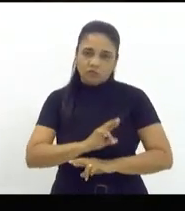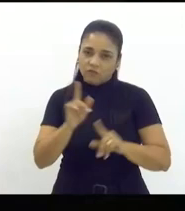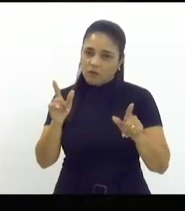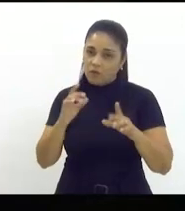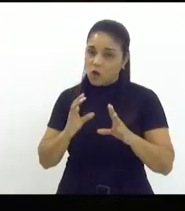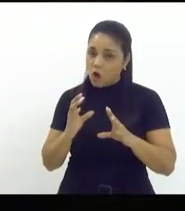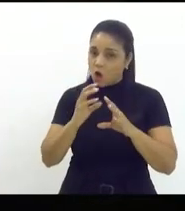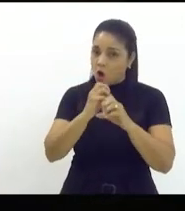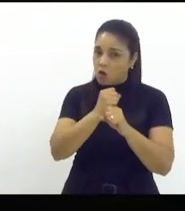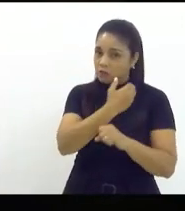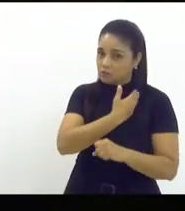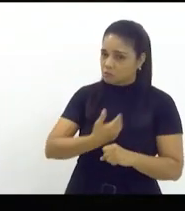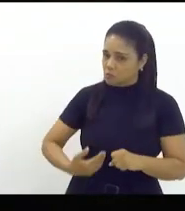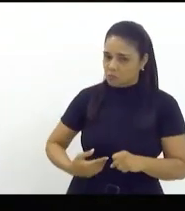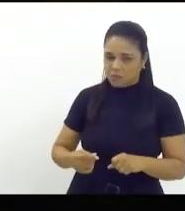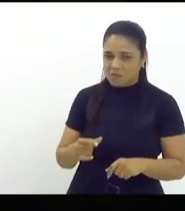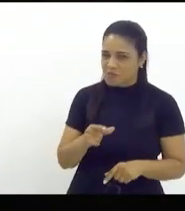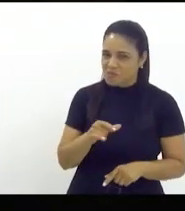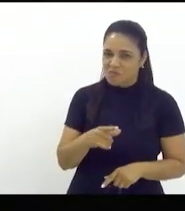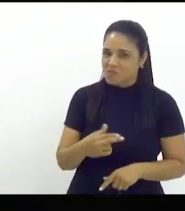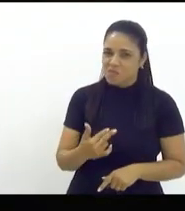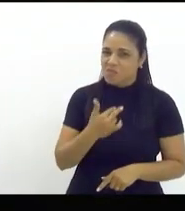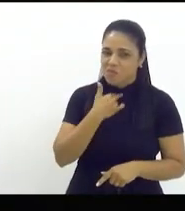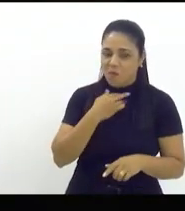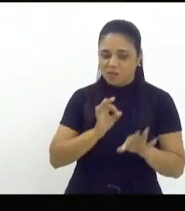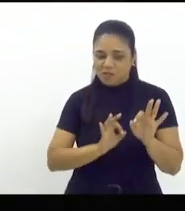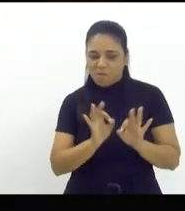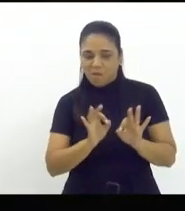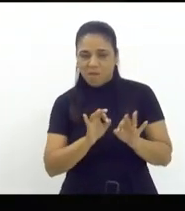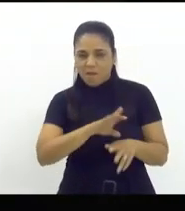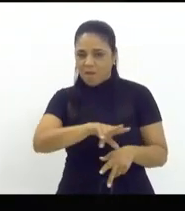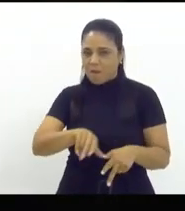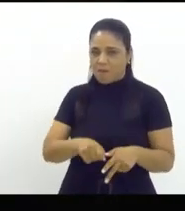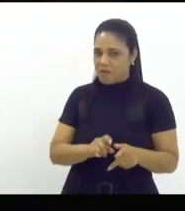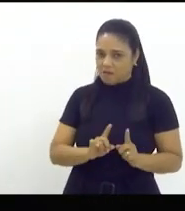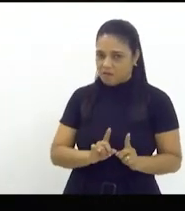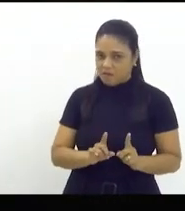não são maquiadas por isso são contas públicas